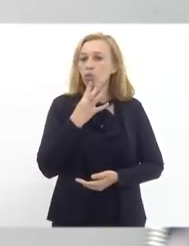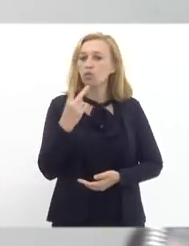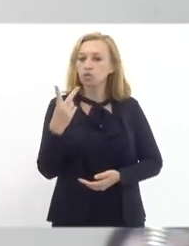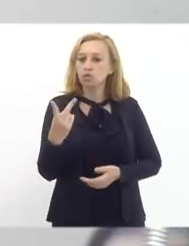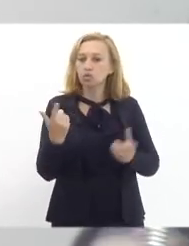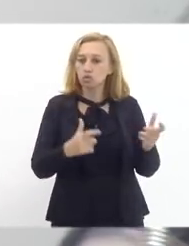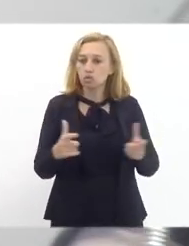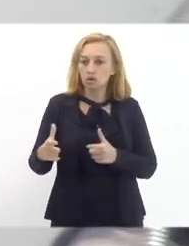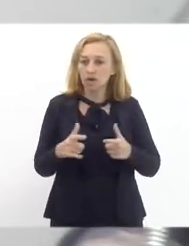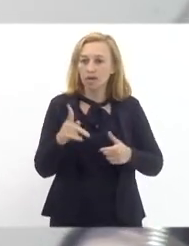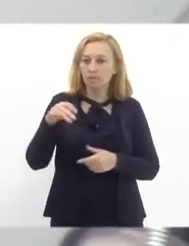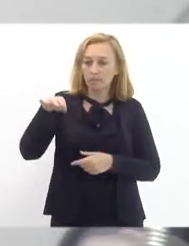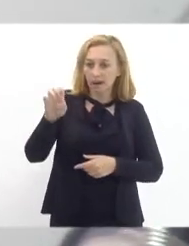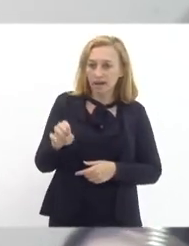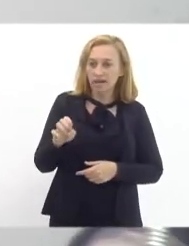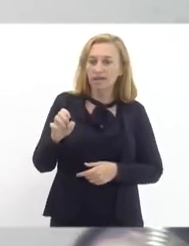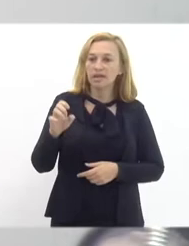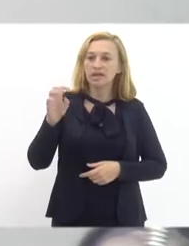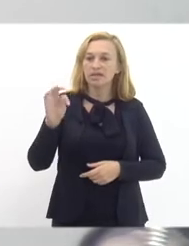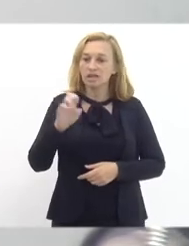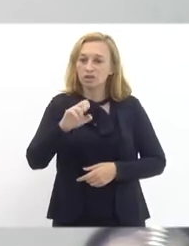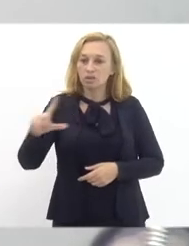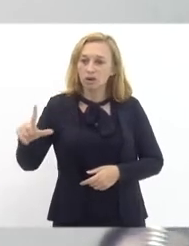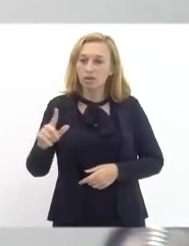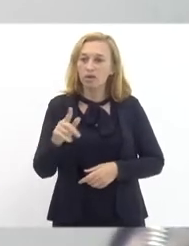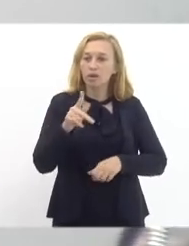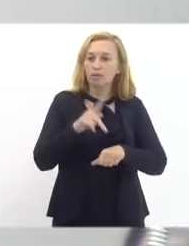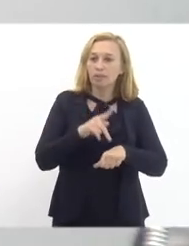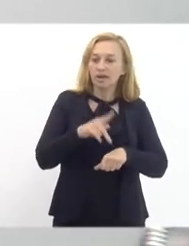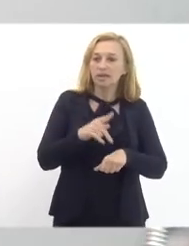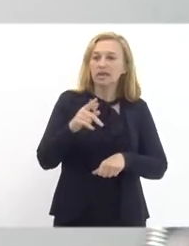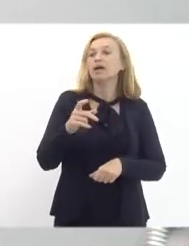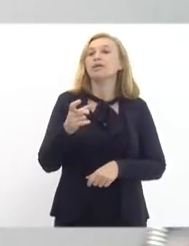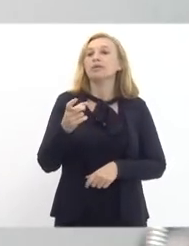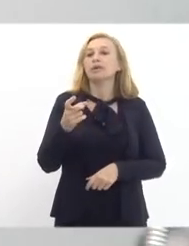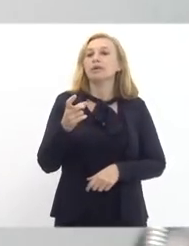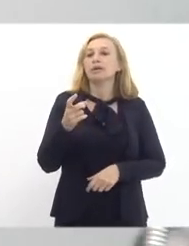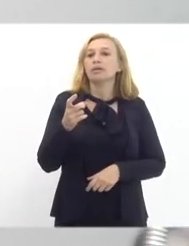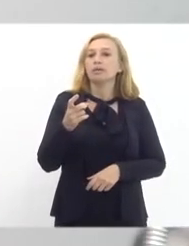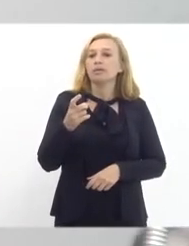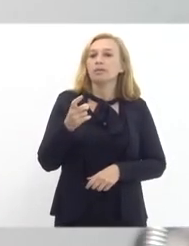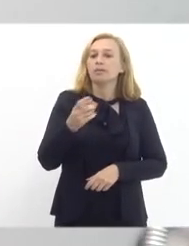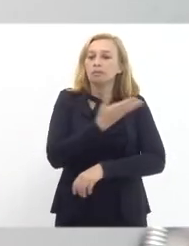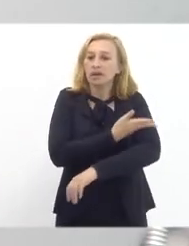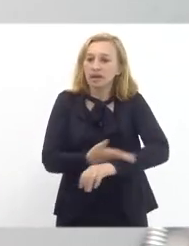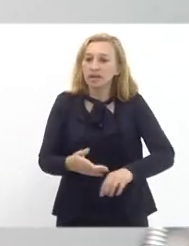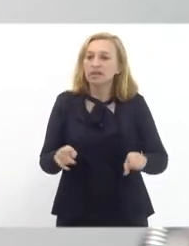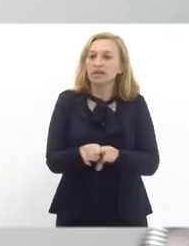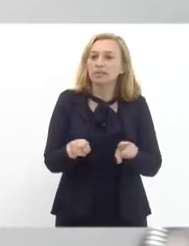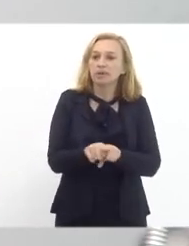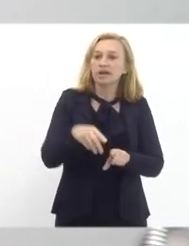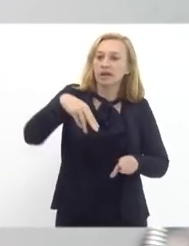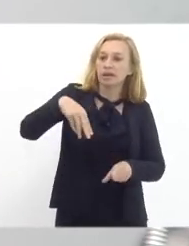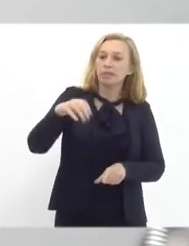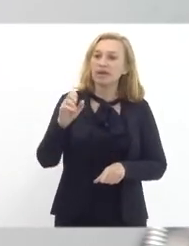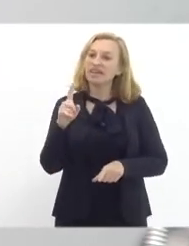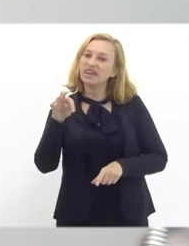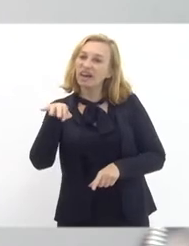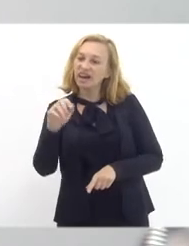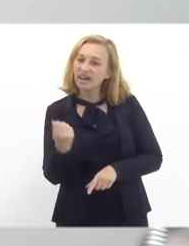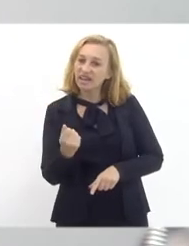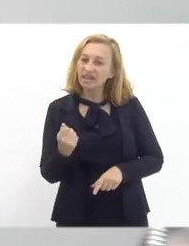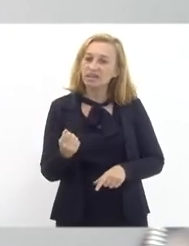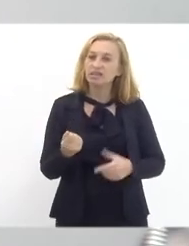na região, o Parque Estadual da Pedra Branca e o Parque Estadual do Mendanha. Isso sem contar das APAs de Sepetiba, e